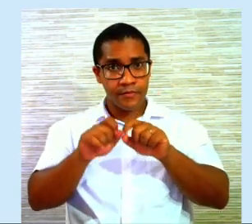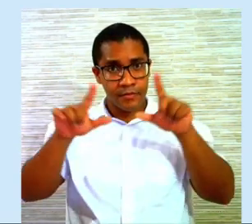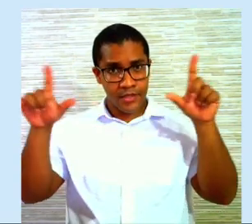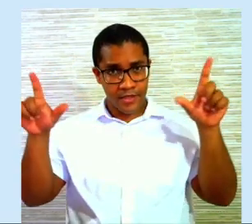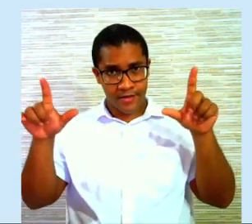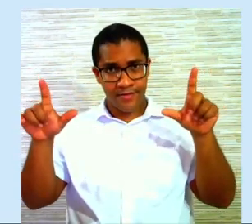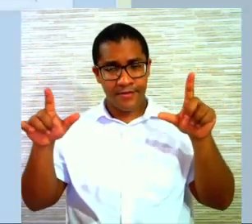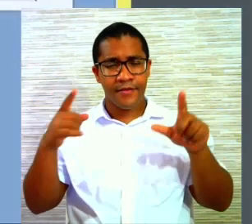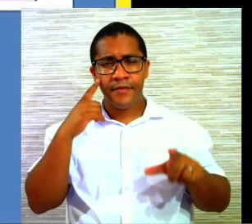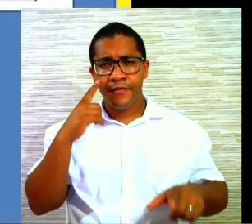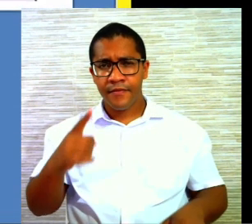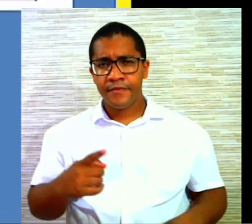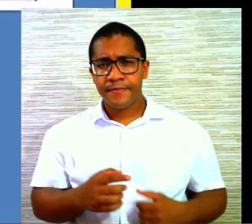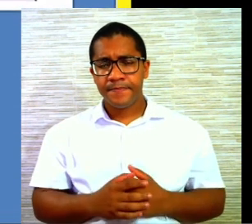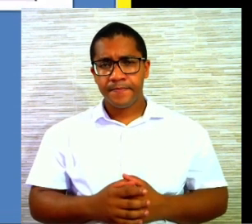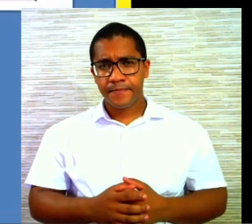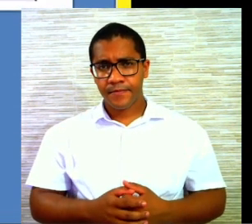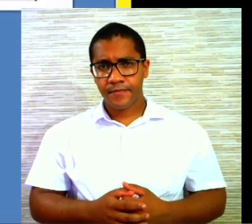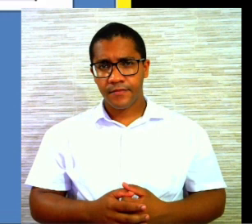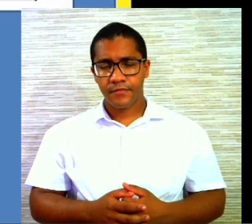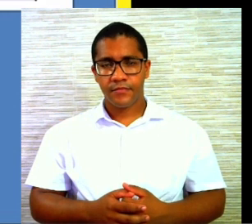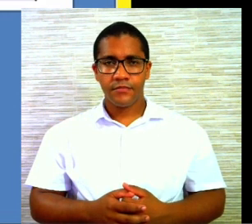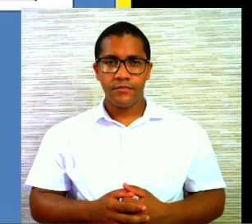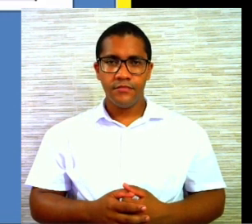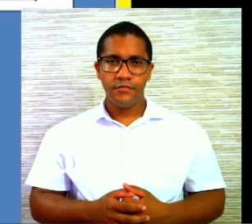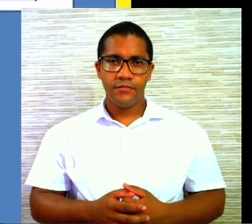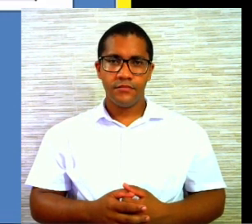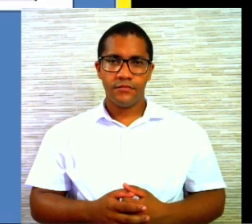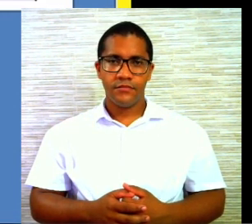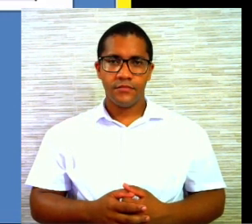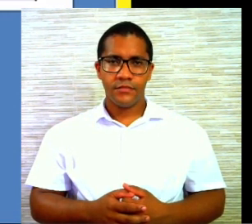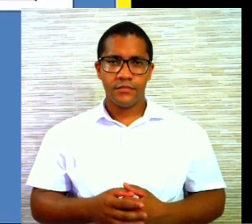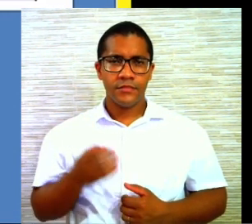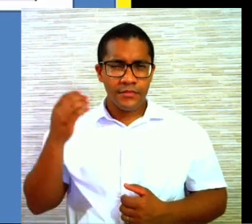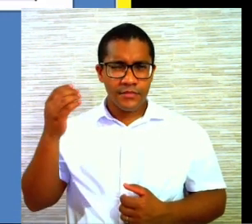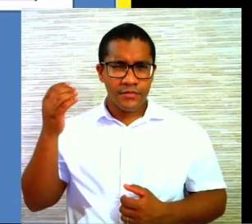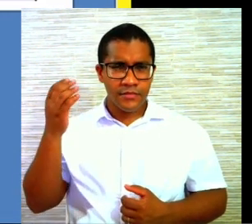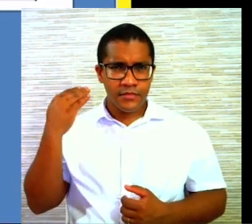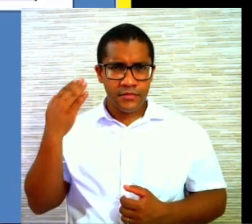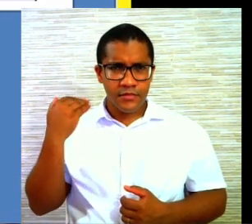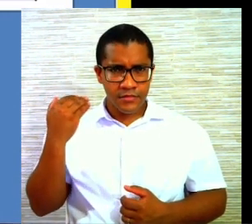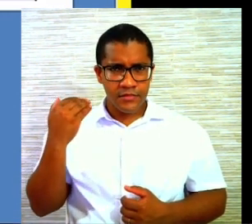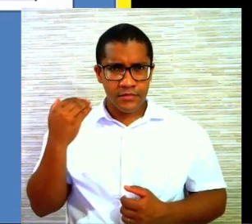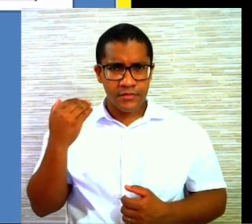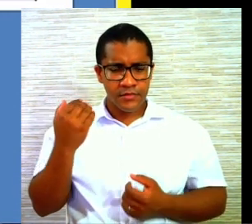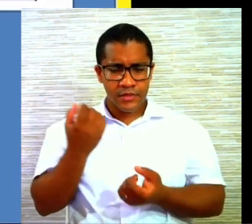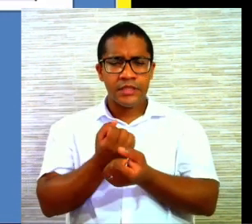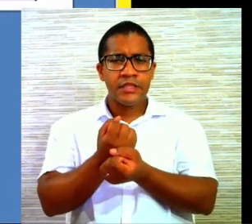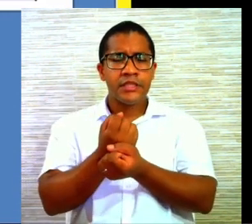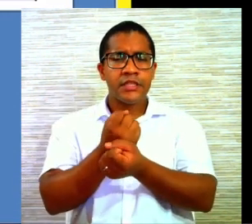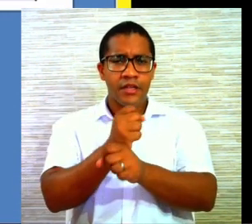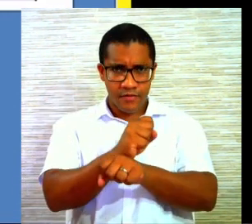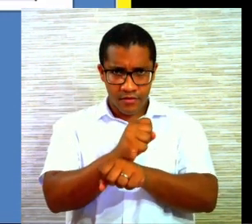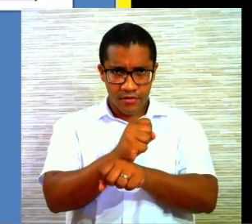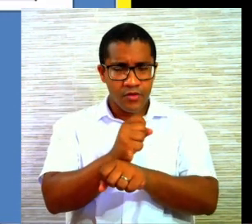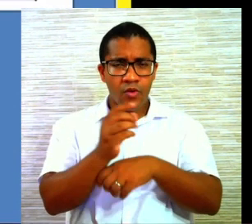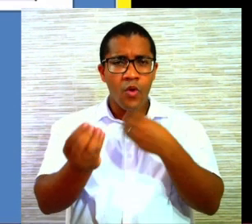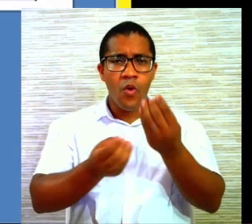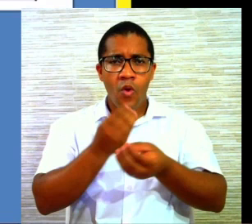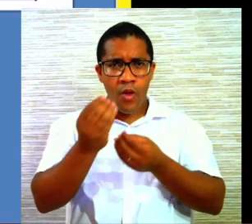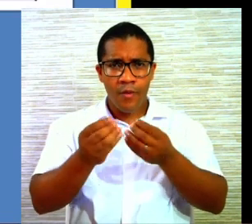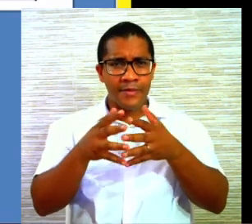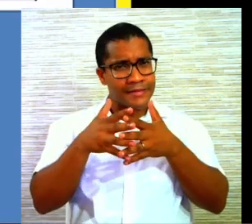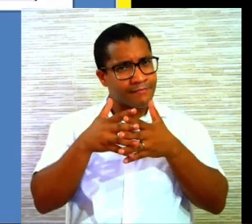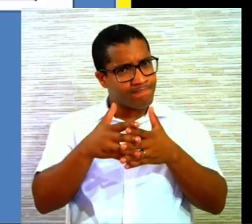tela, observe aí na tela, por gentileza. Então, a escravidão, no texto 1, a escravidão é uma